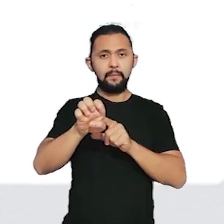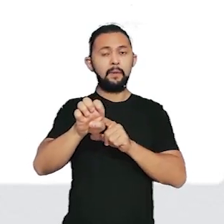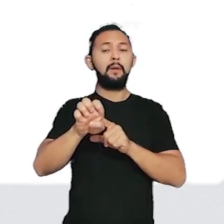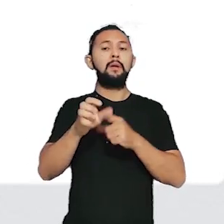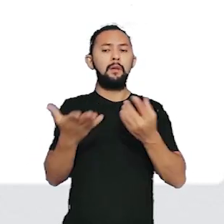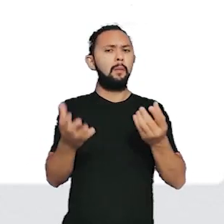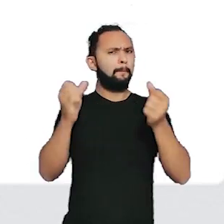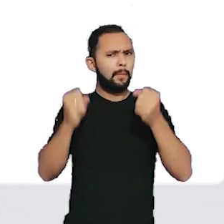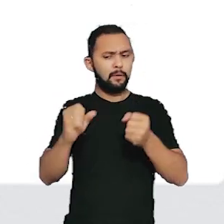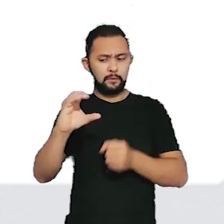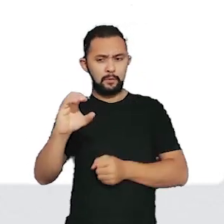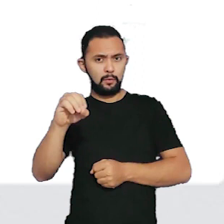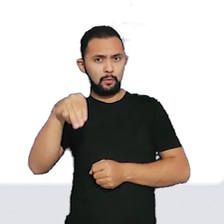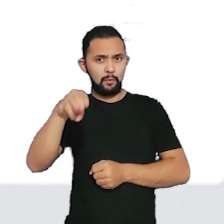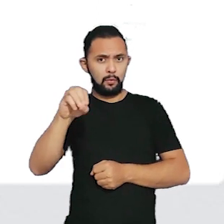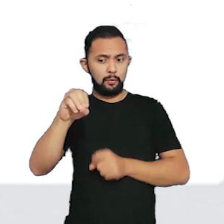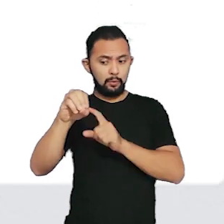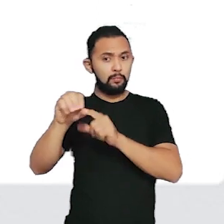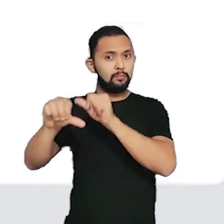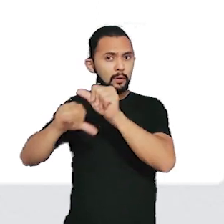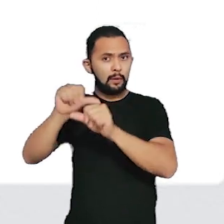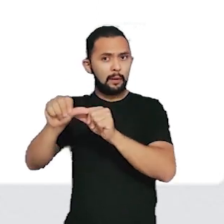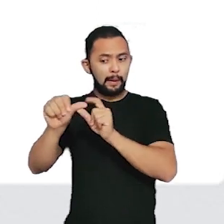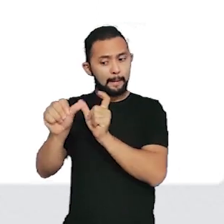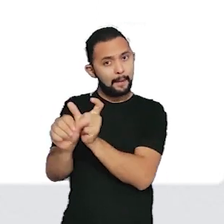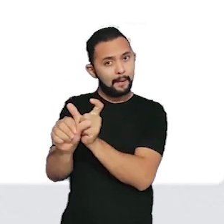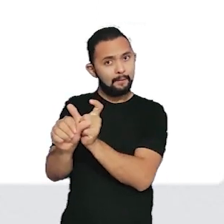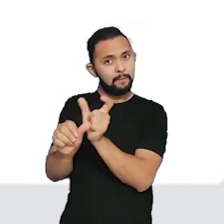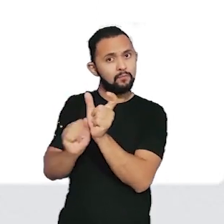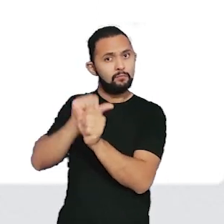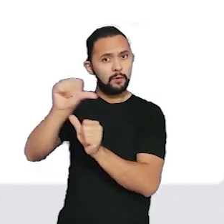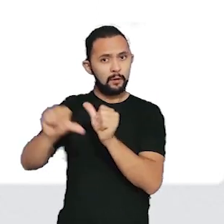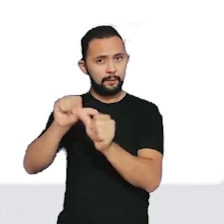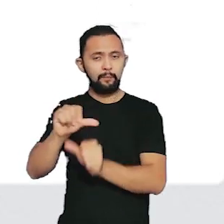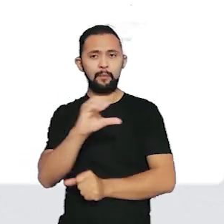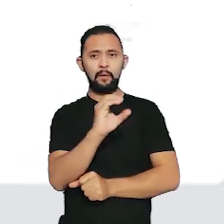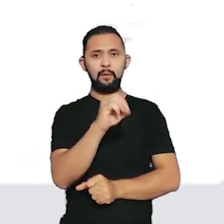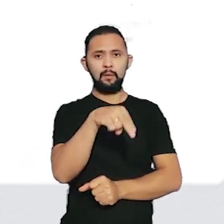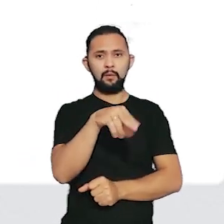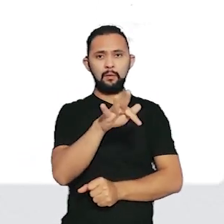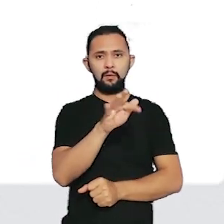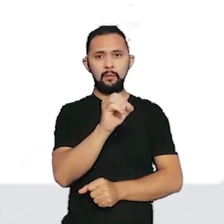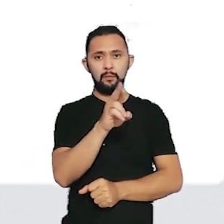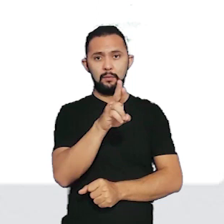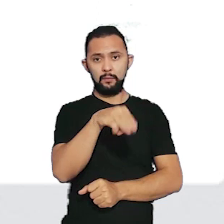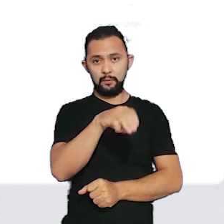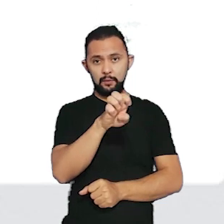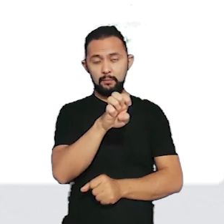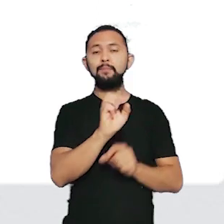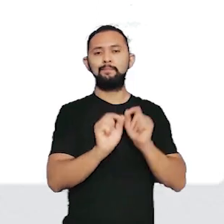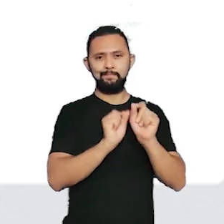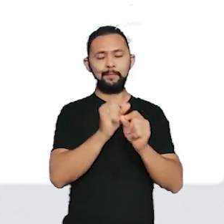Conforme combinamos ontem, eis os documentos. Então, eu posso substituir pelo conforme. Então, esse como também está trazendo uma ideia de